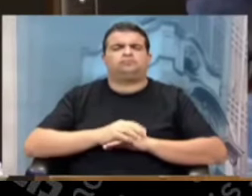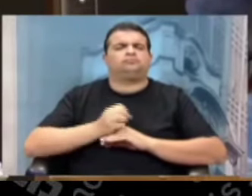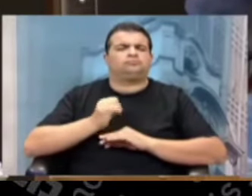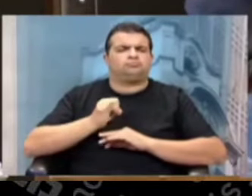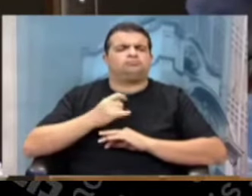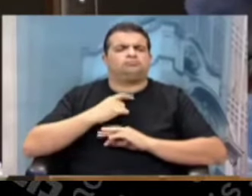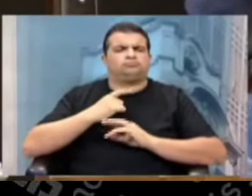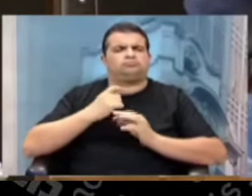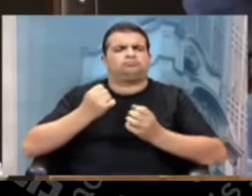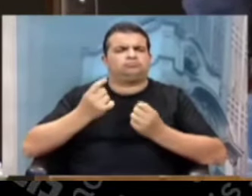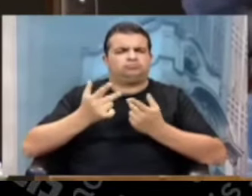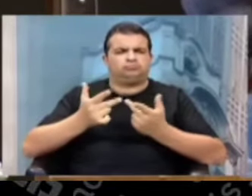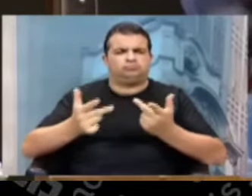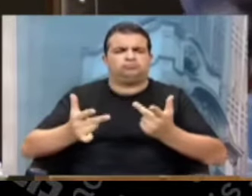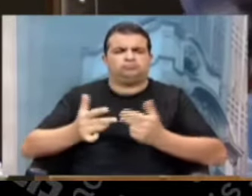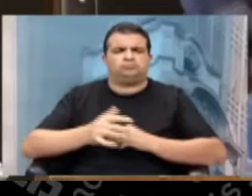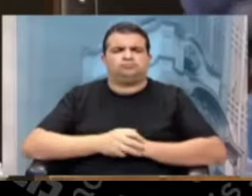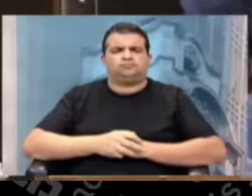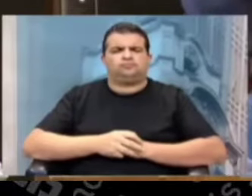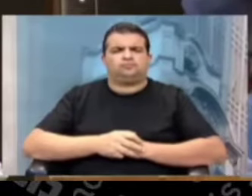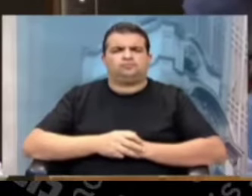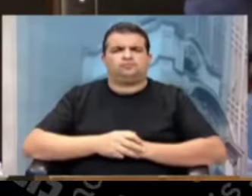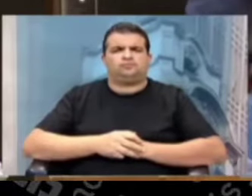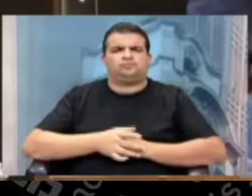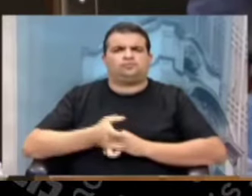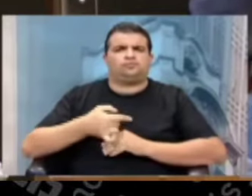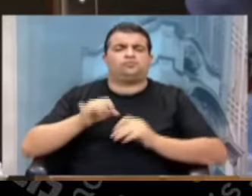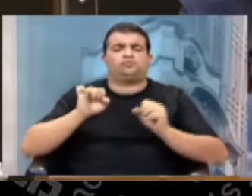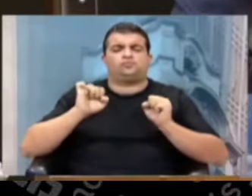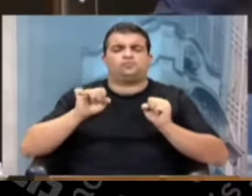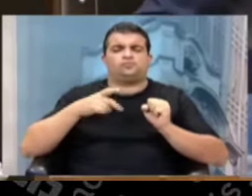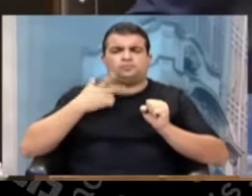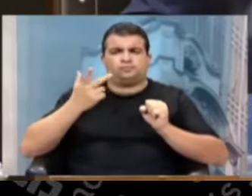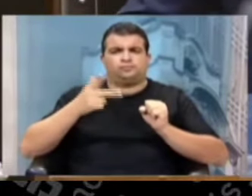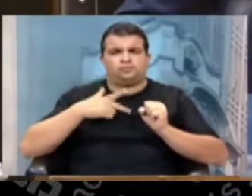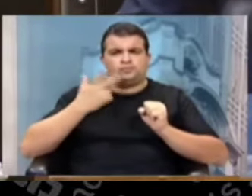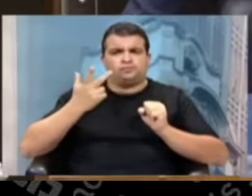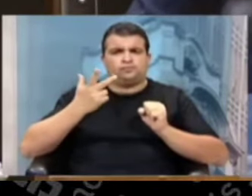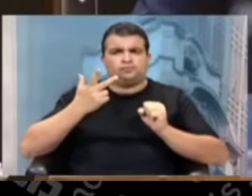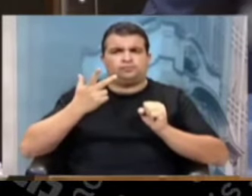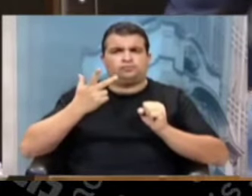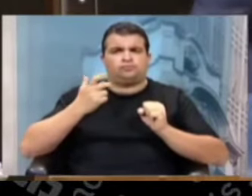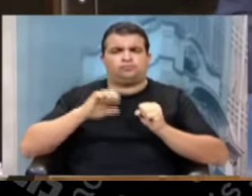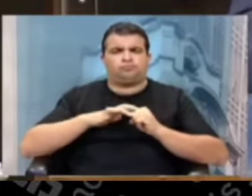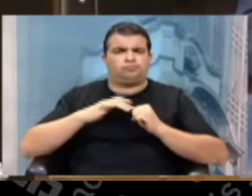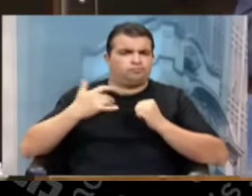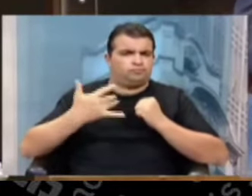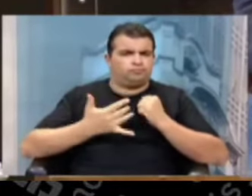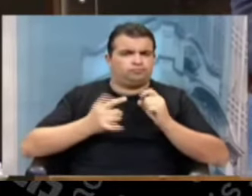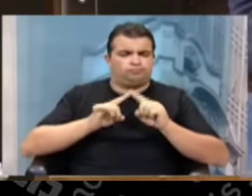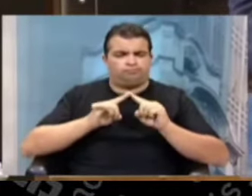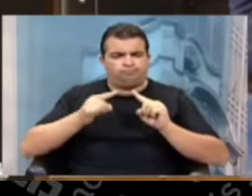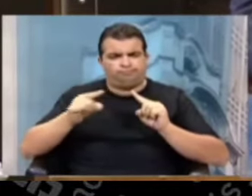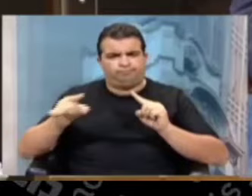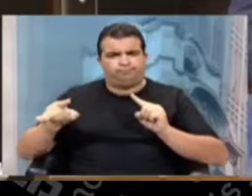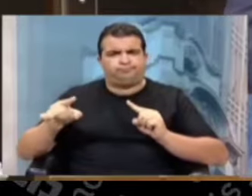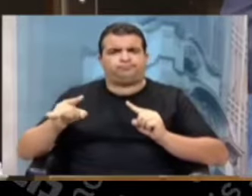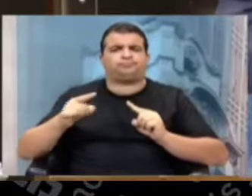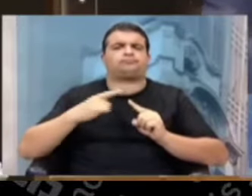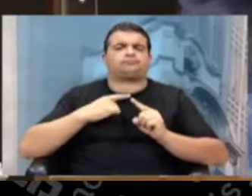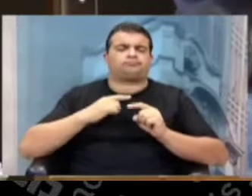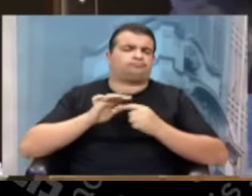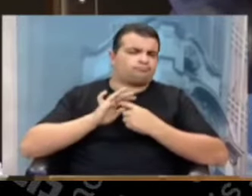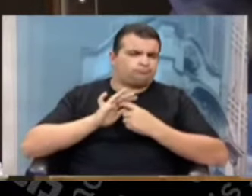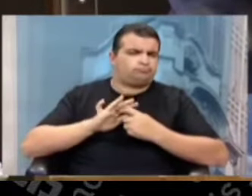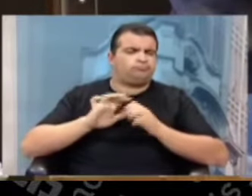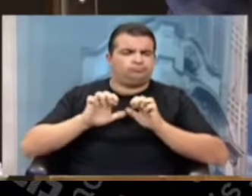pouquíssimas coisas que a gente pode dizer que a pandemia nos demonstrou de